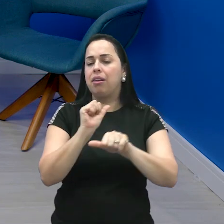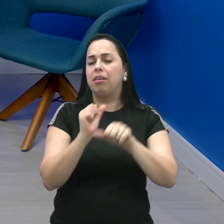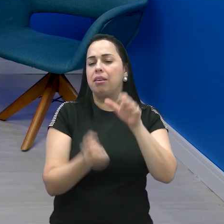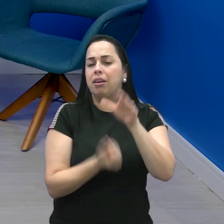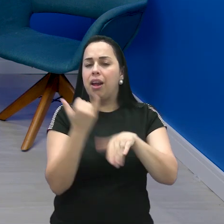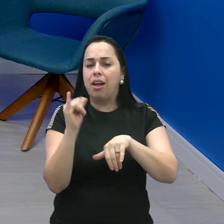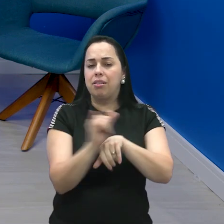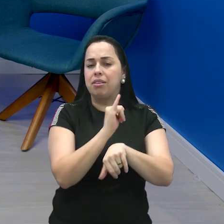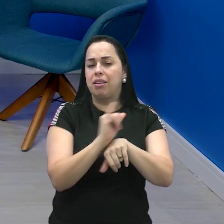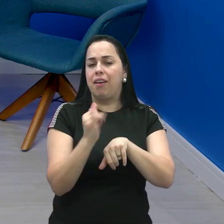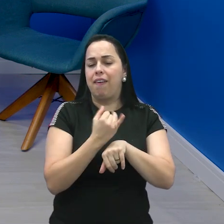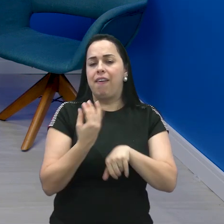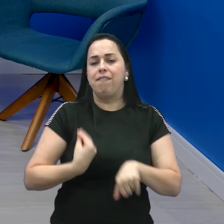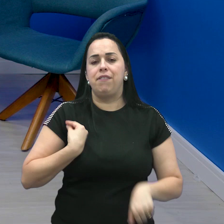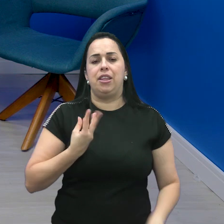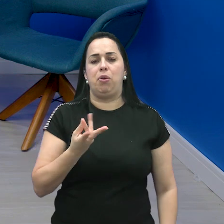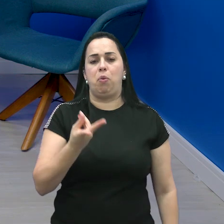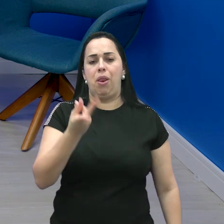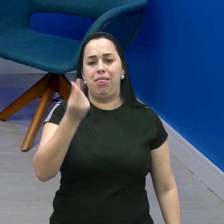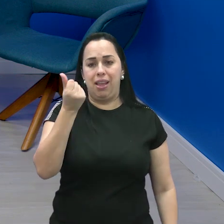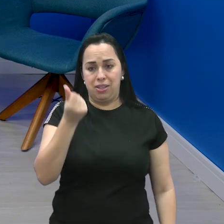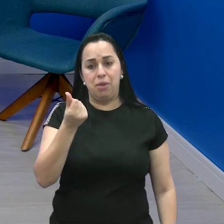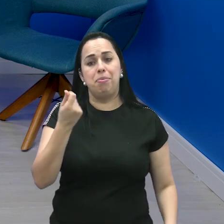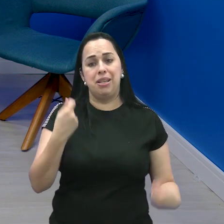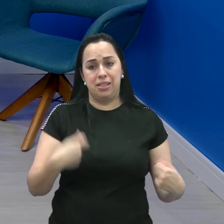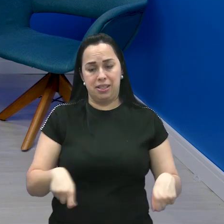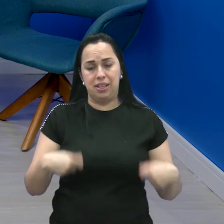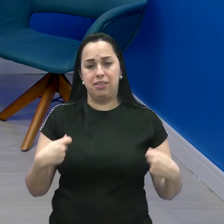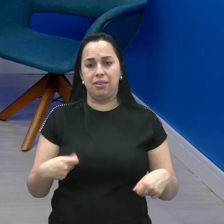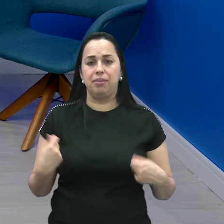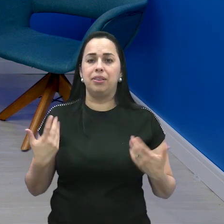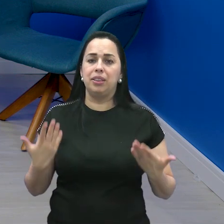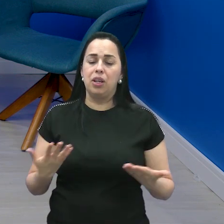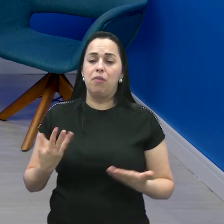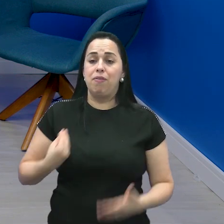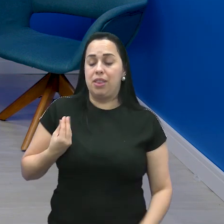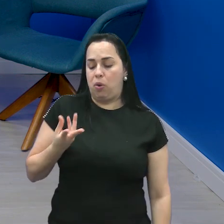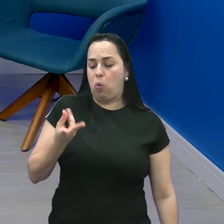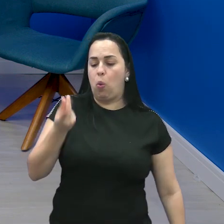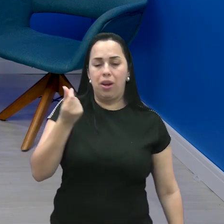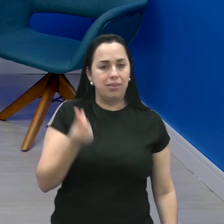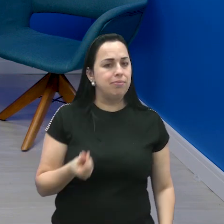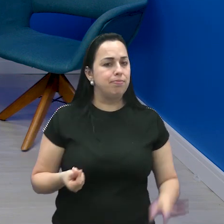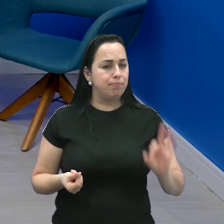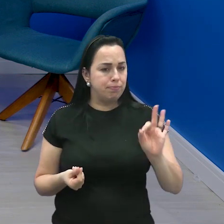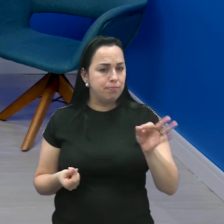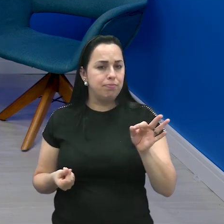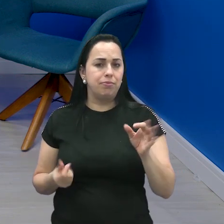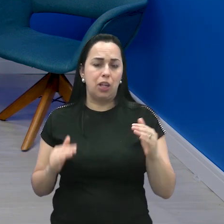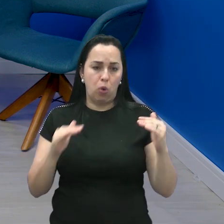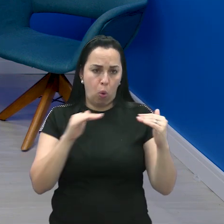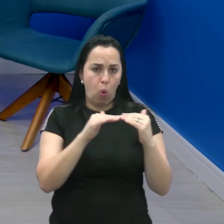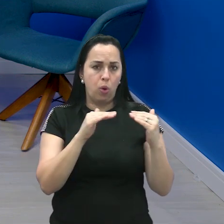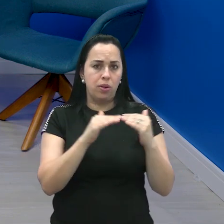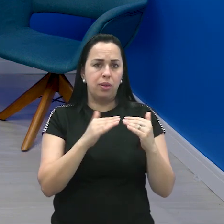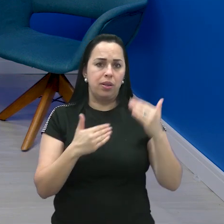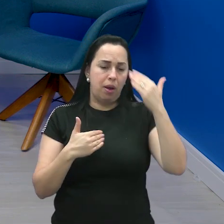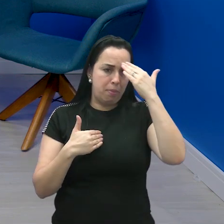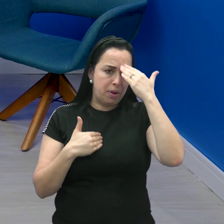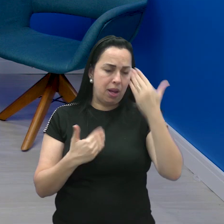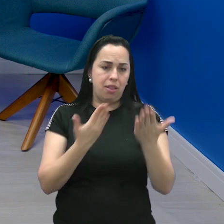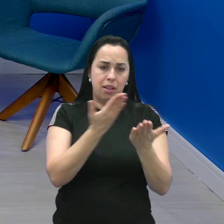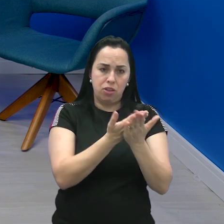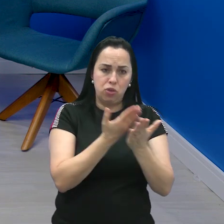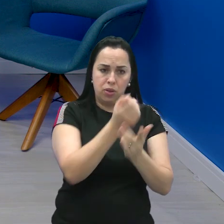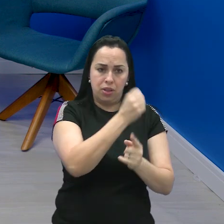sempre uma melhor qualidade de vida no trabalho. Eu acho que essa é a palavra-chave, qualidade de vida. Sem dúvida, concordo com você. E obrigado à